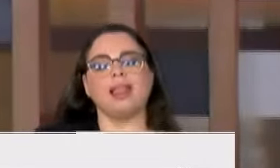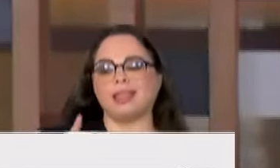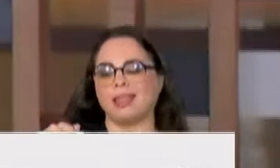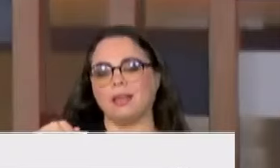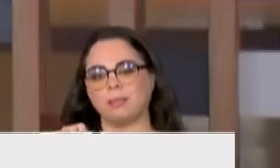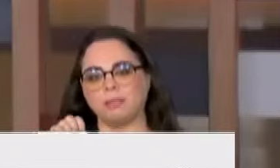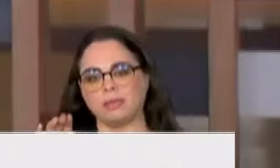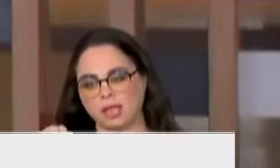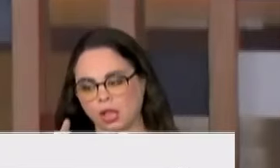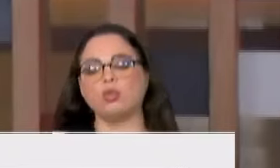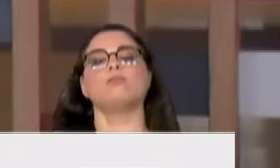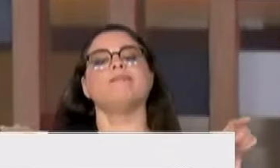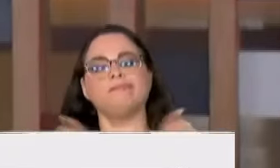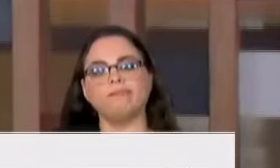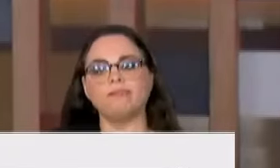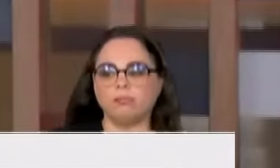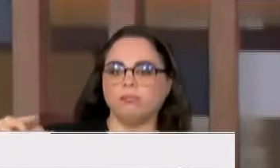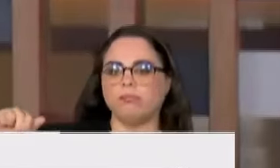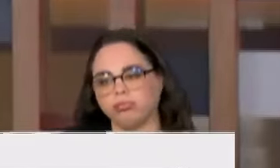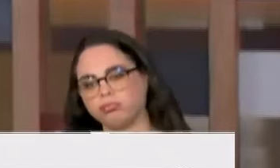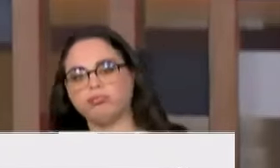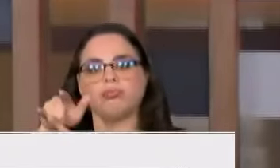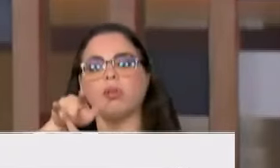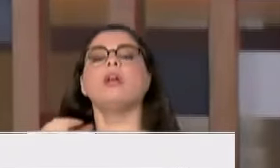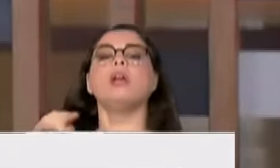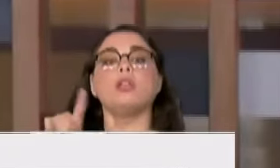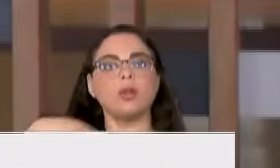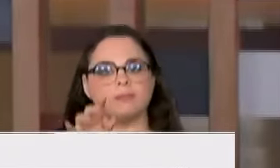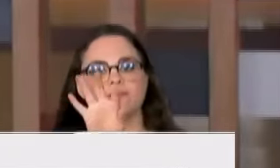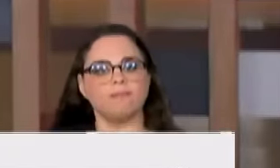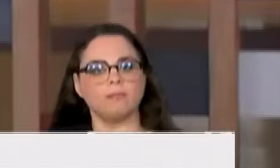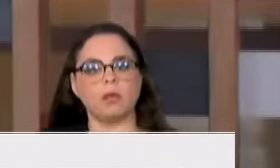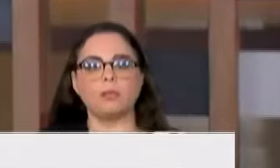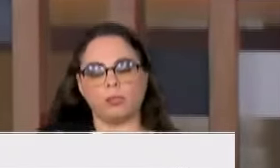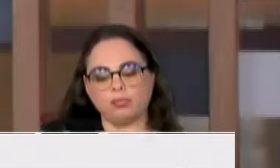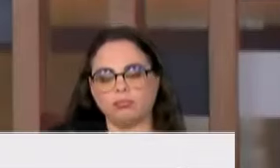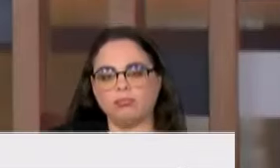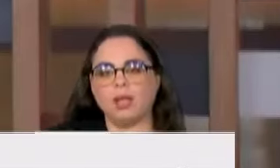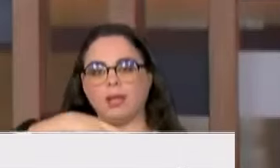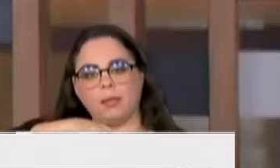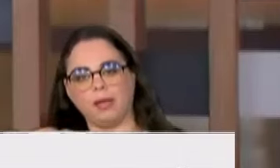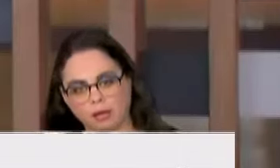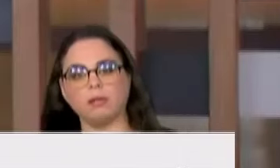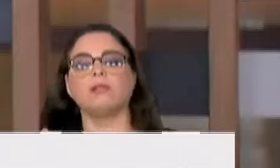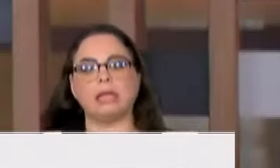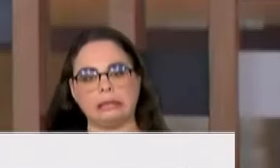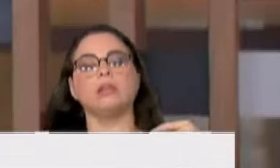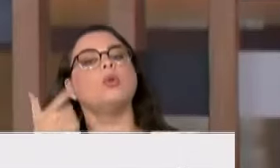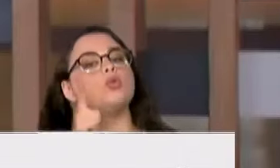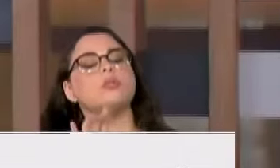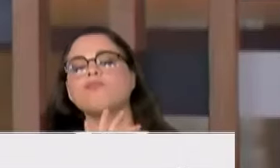E estamos preparados para amanhã, sob orientação do Ministério de Relações Exteriores,